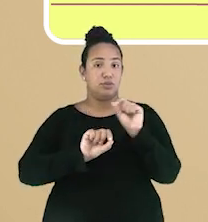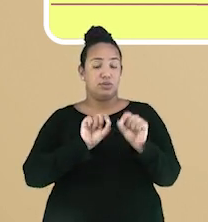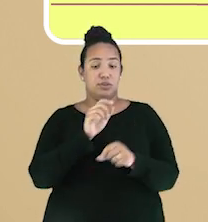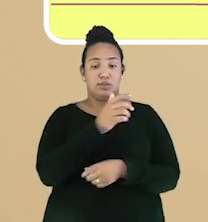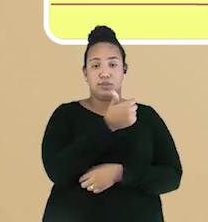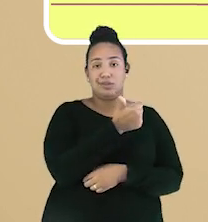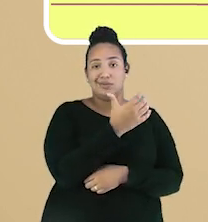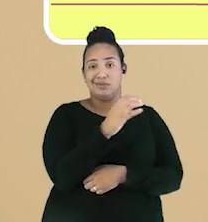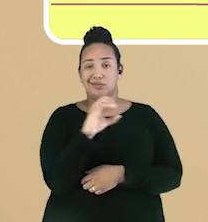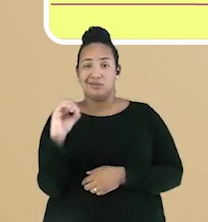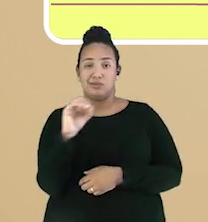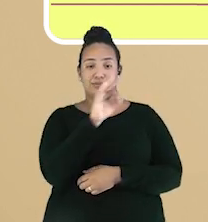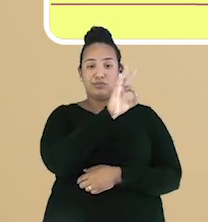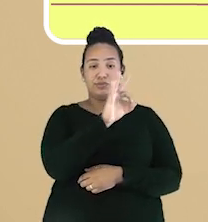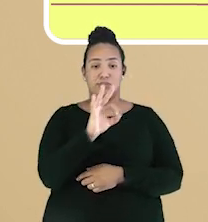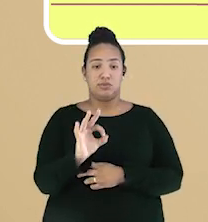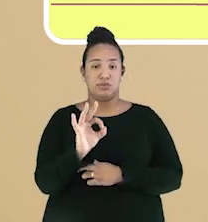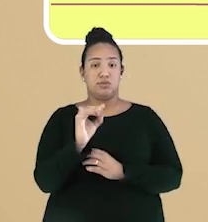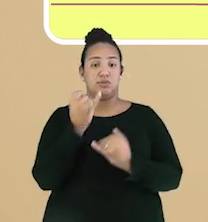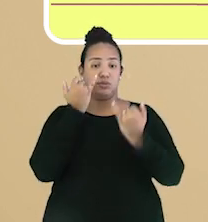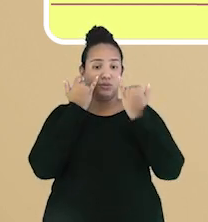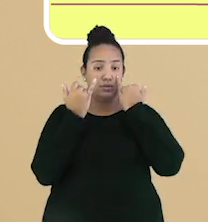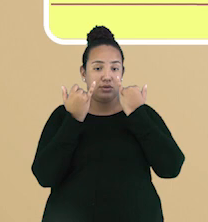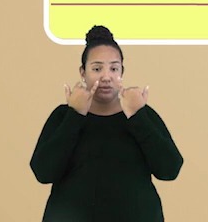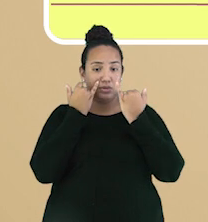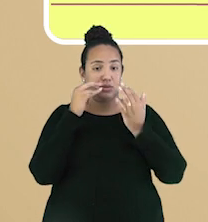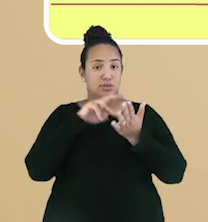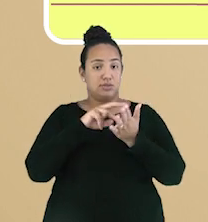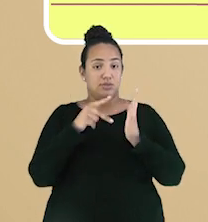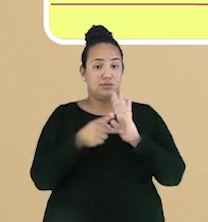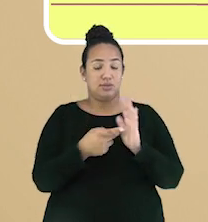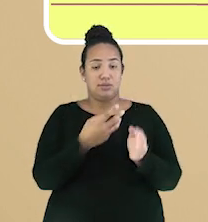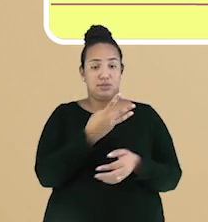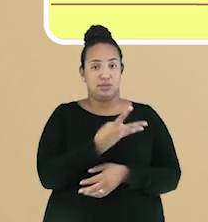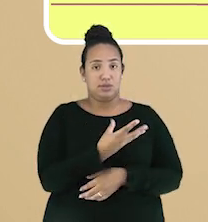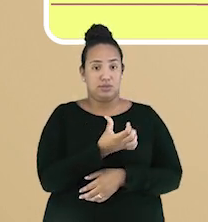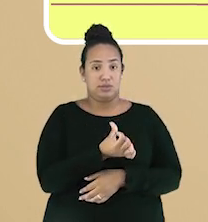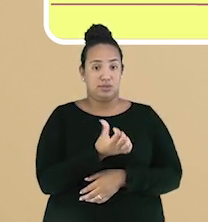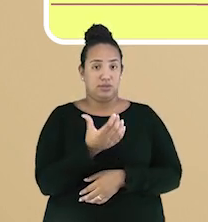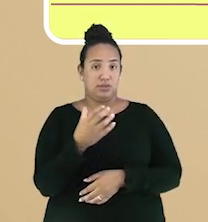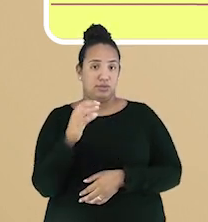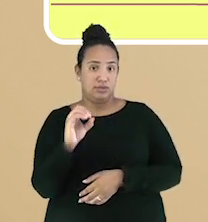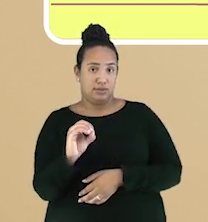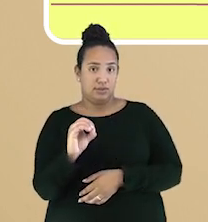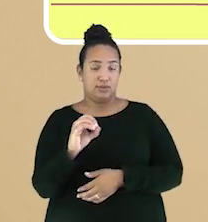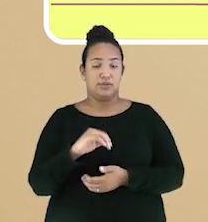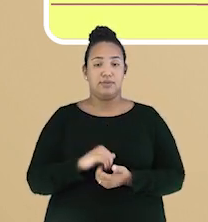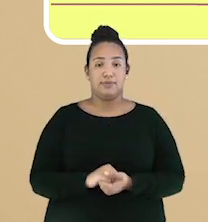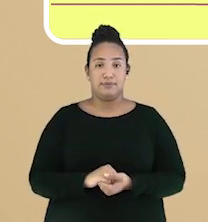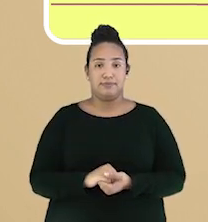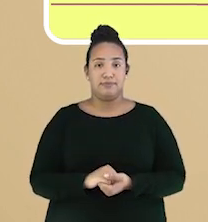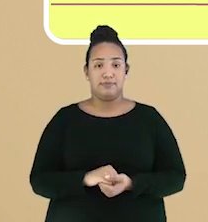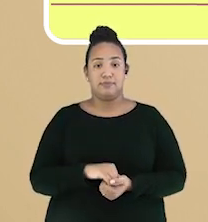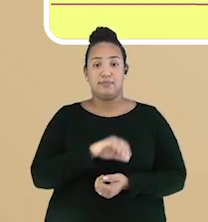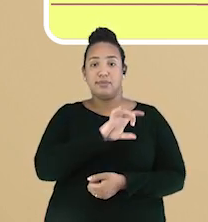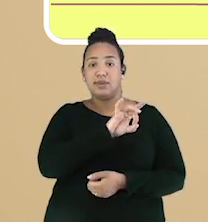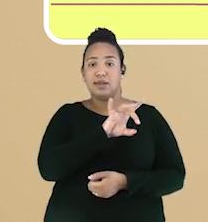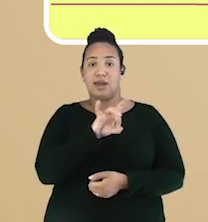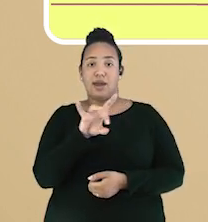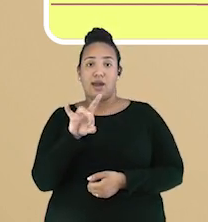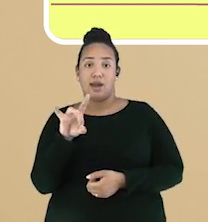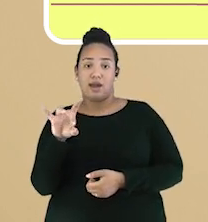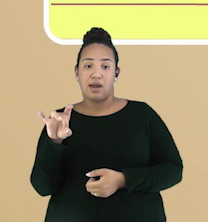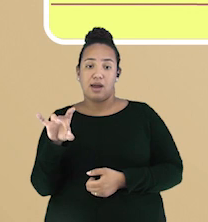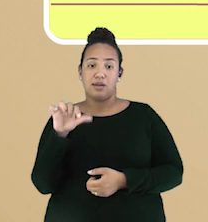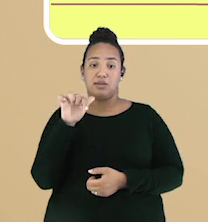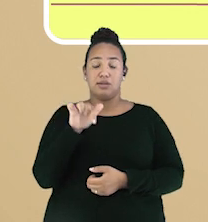dos dados, que equivale a 360 graus. Cada ângulo do setor circular vai